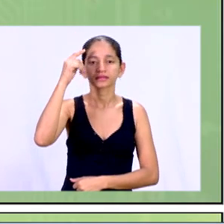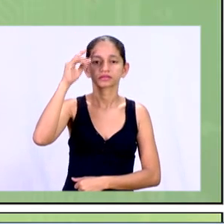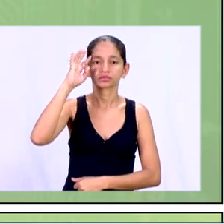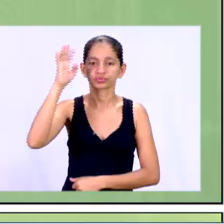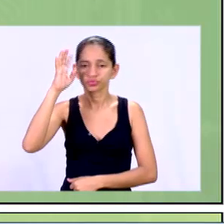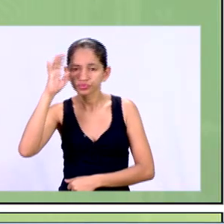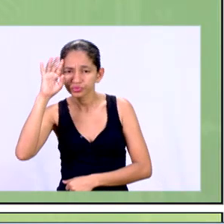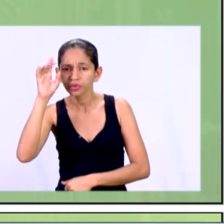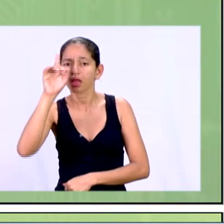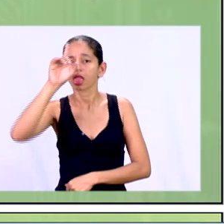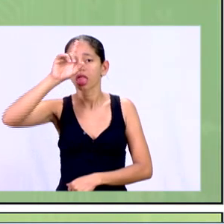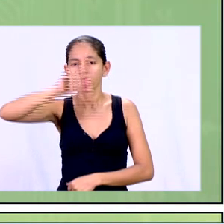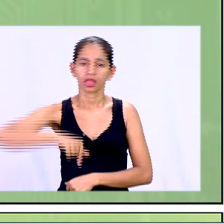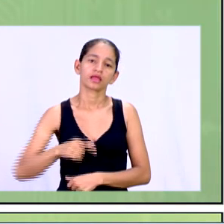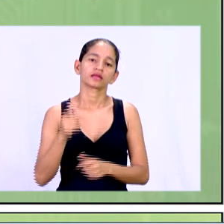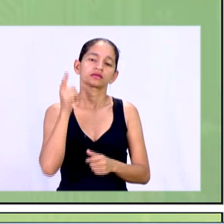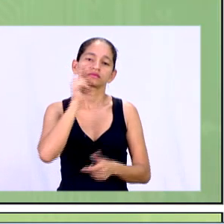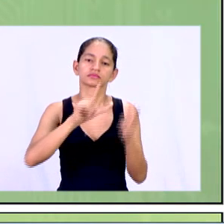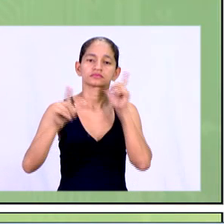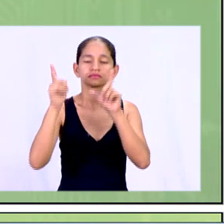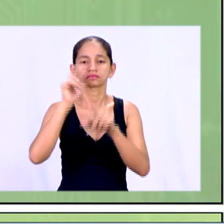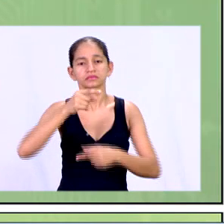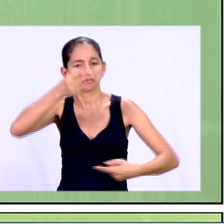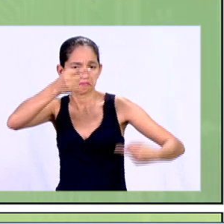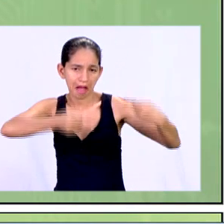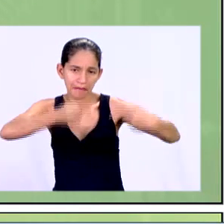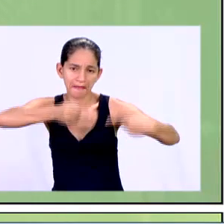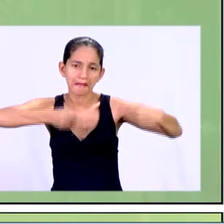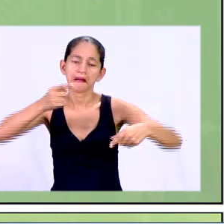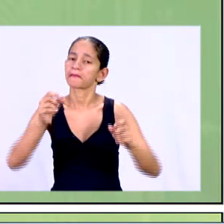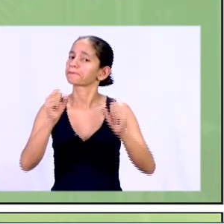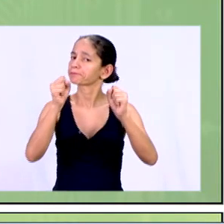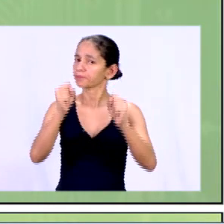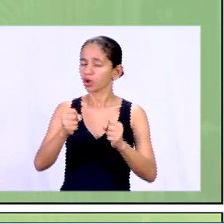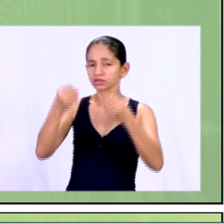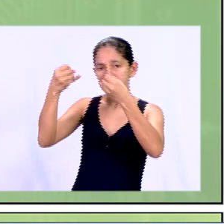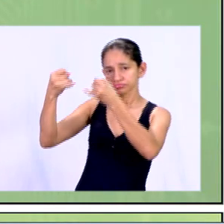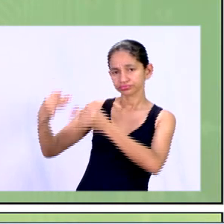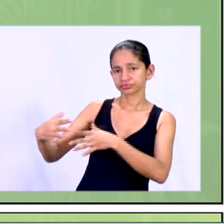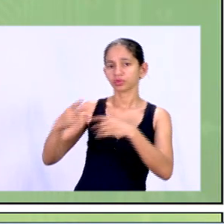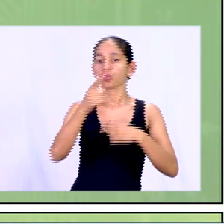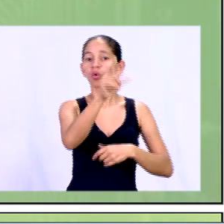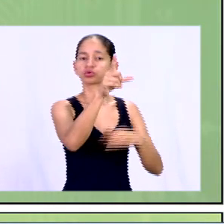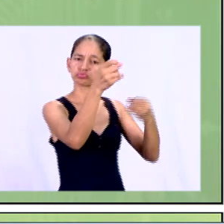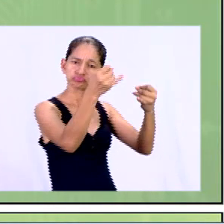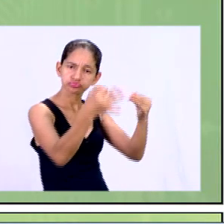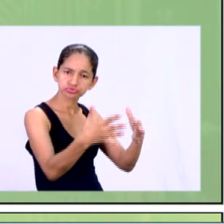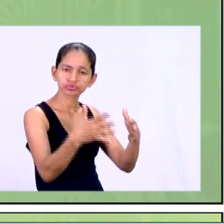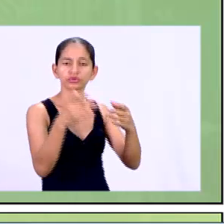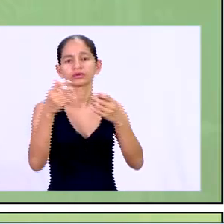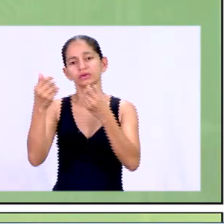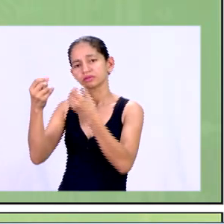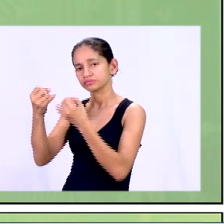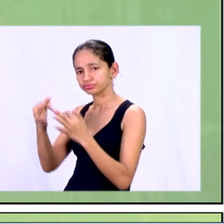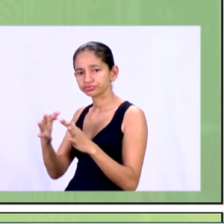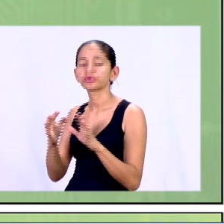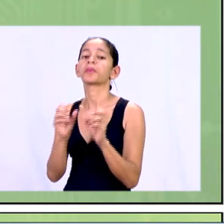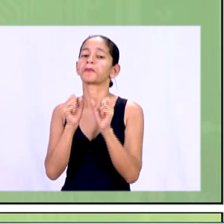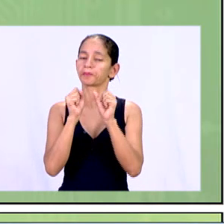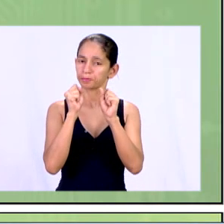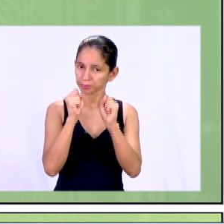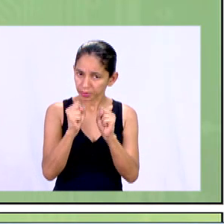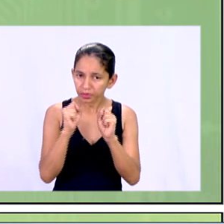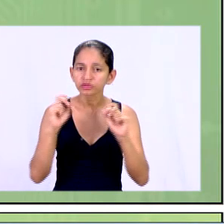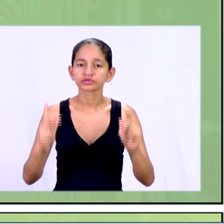é capaz de discutir, ele é capaz de ponderar, ele é capaz de estabelecer os seus